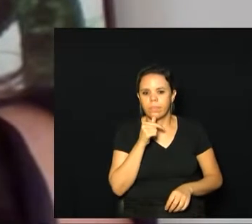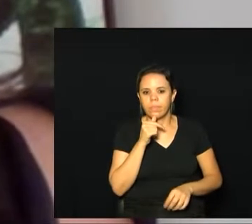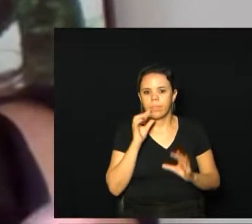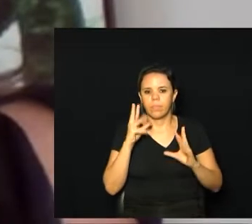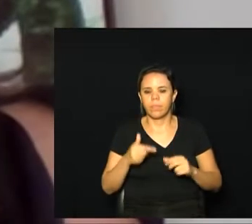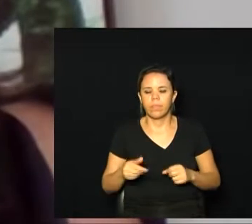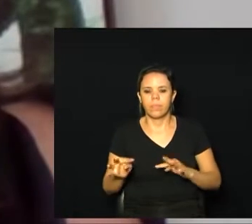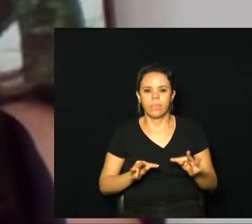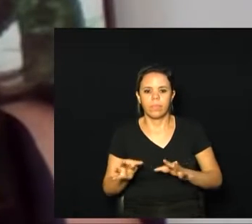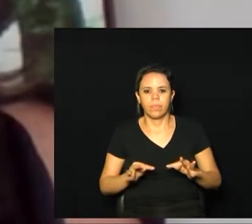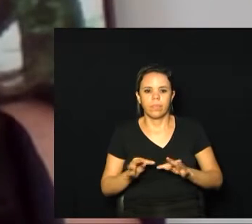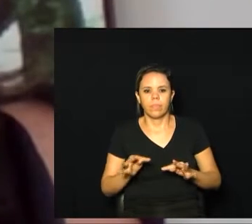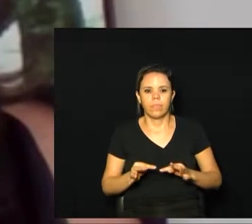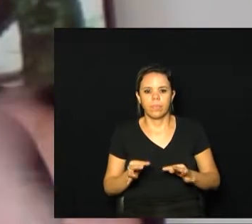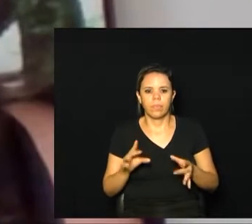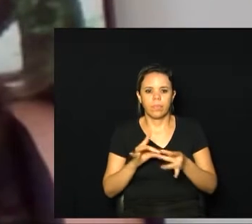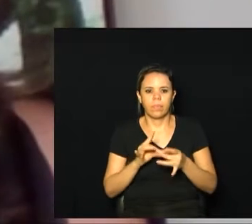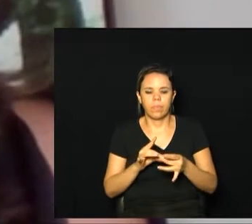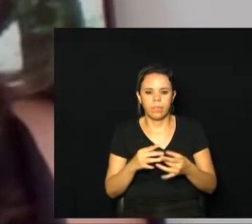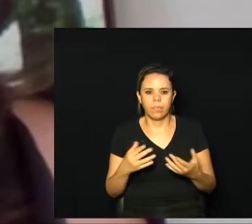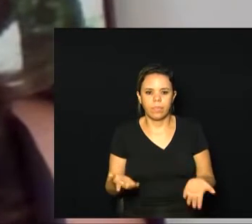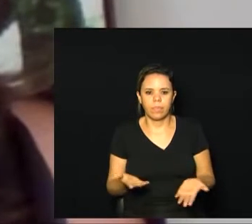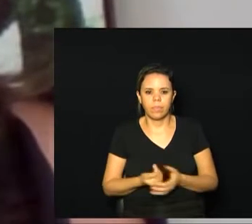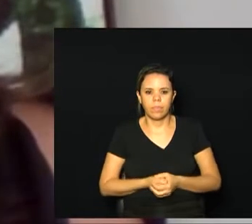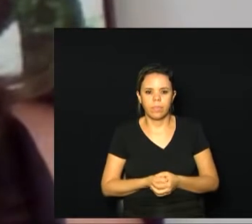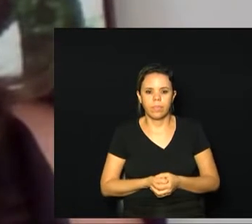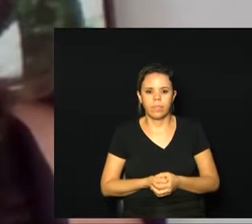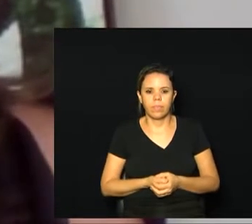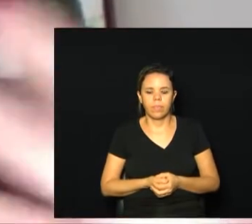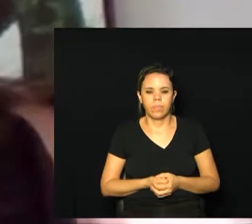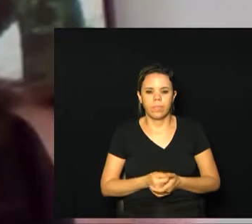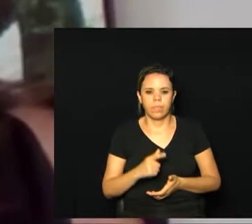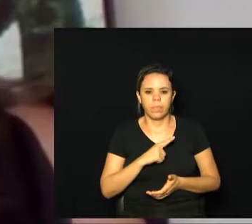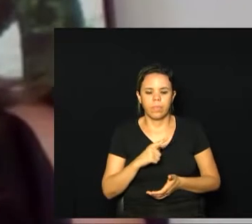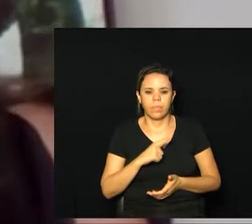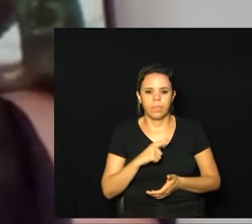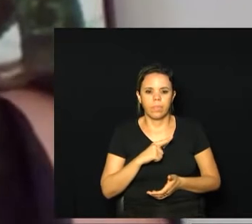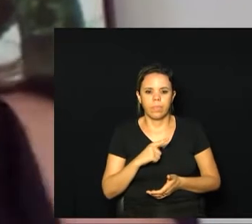saneamento básico, porque as questões estão interligadas, né? Então,